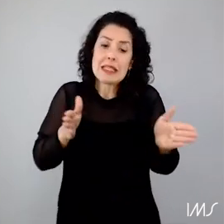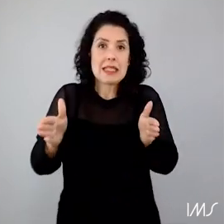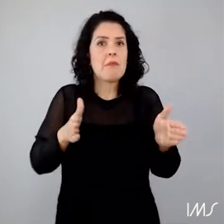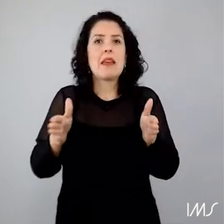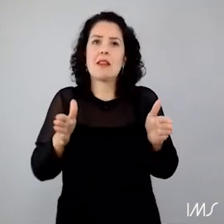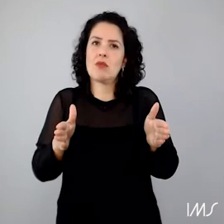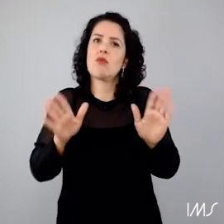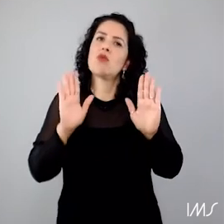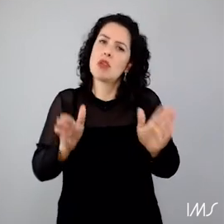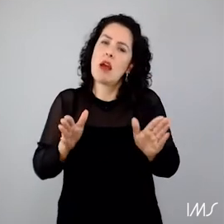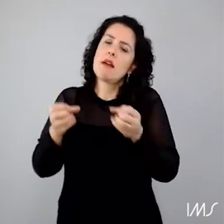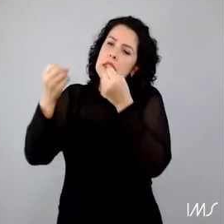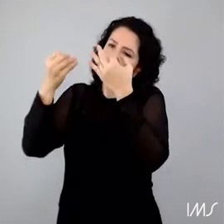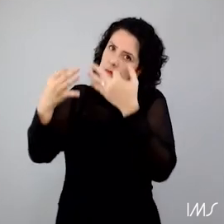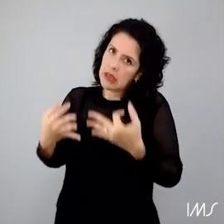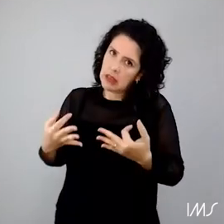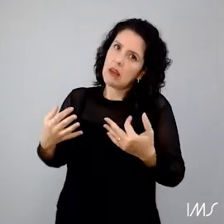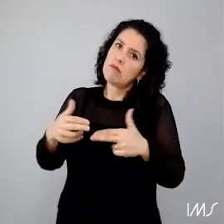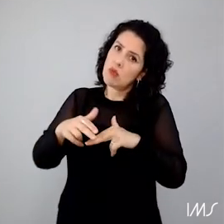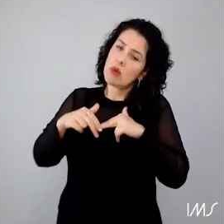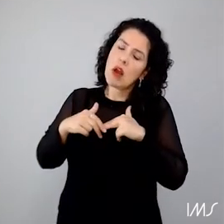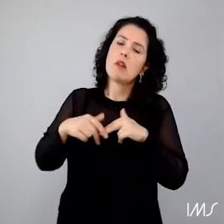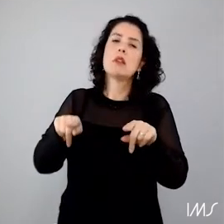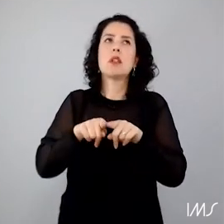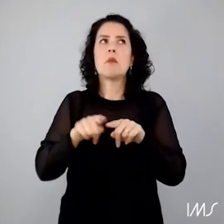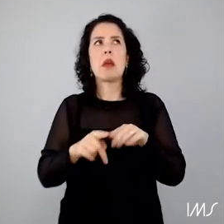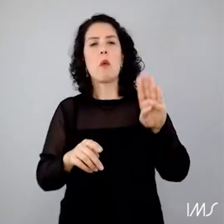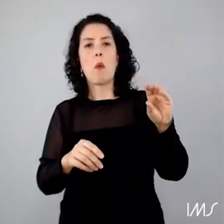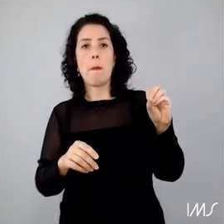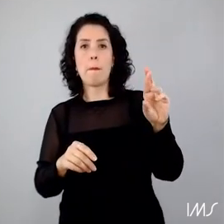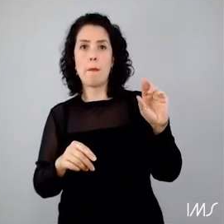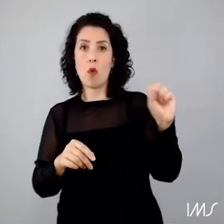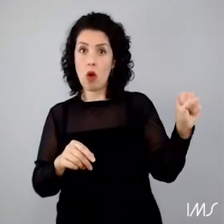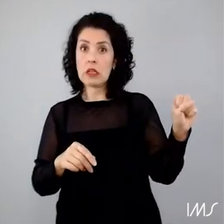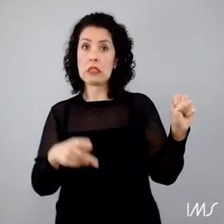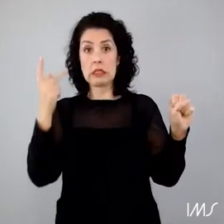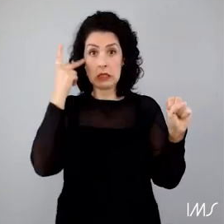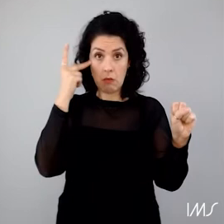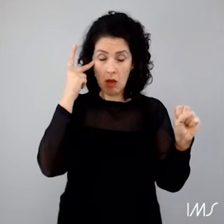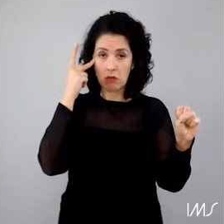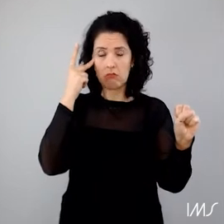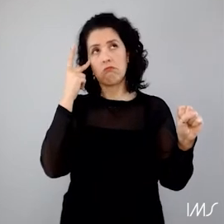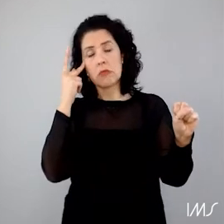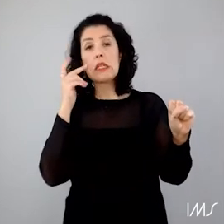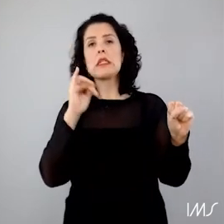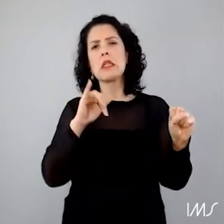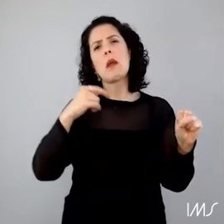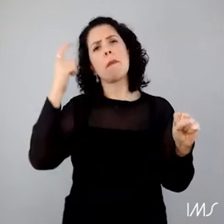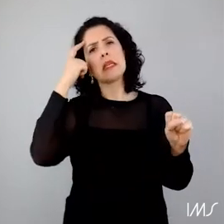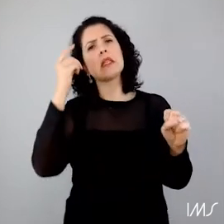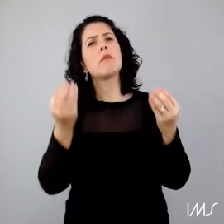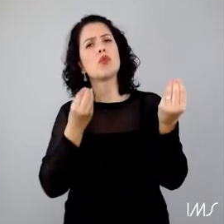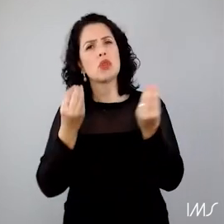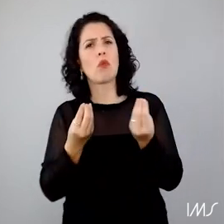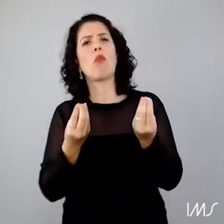nesse período, por razões já listadas por Boris, eu acho que em São Paulo, quer dizer, se levarmos em conta